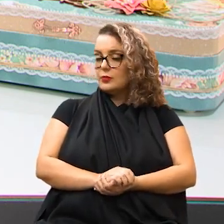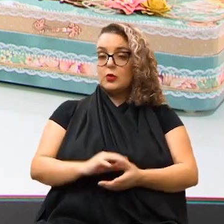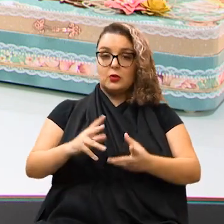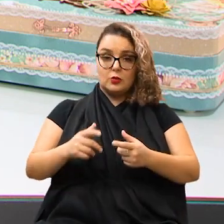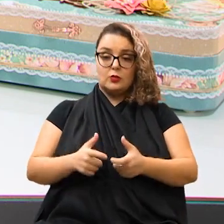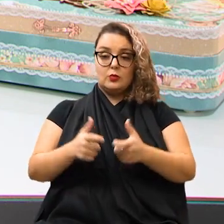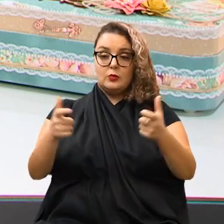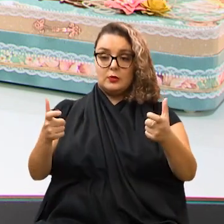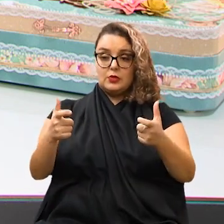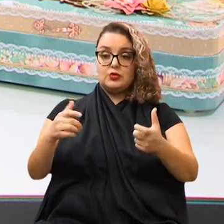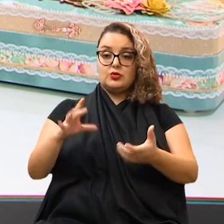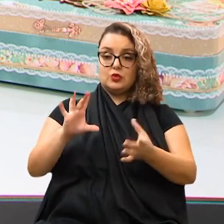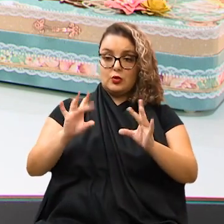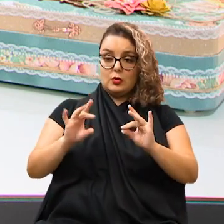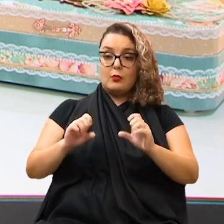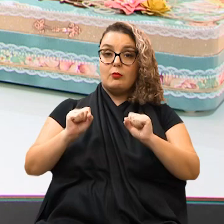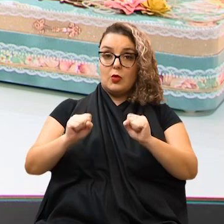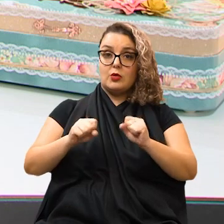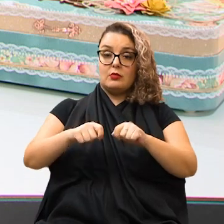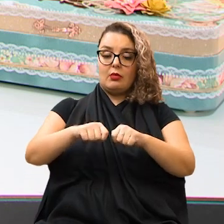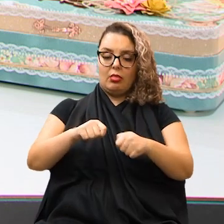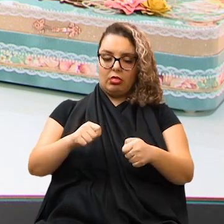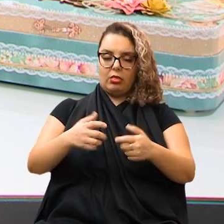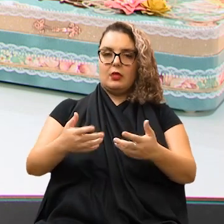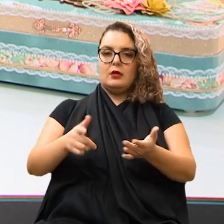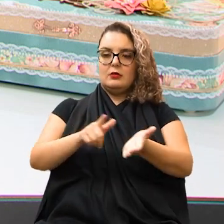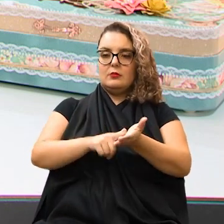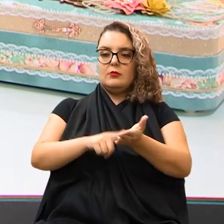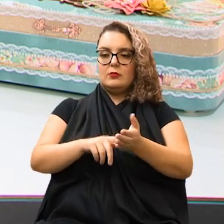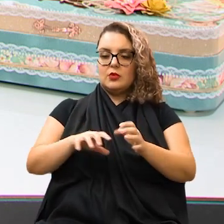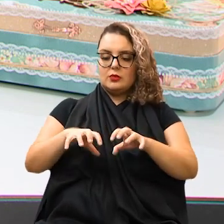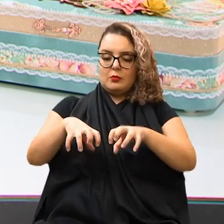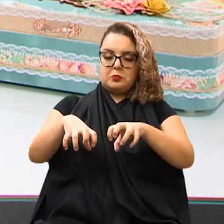os excessos de cola, porque o excesso de cola, ele pode rasgar o papel,